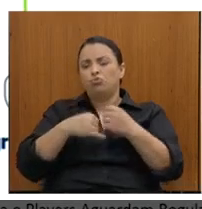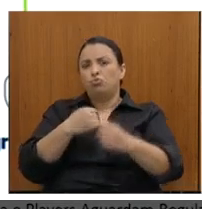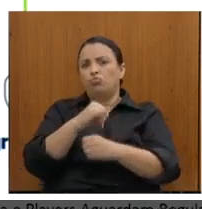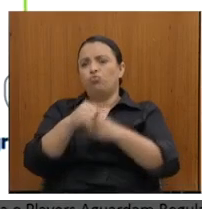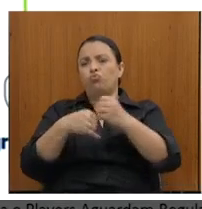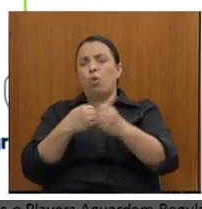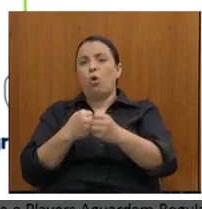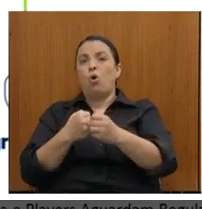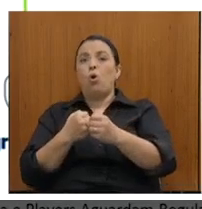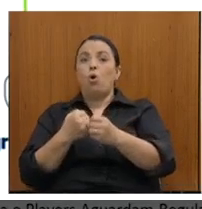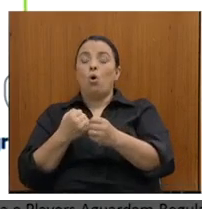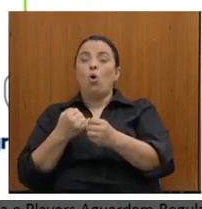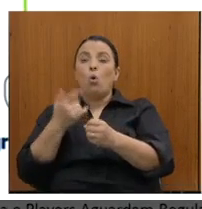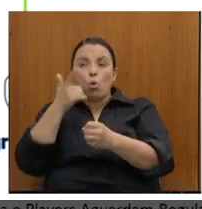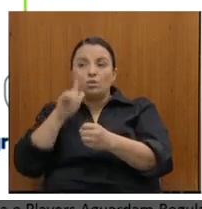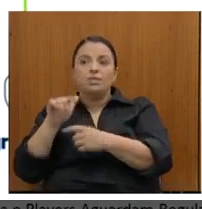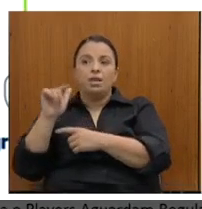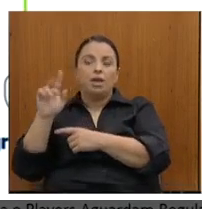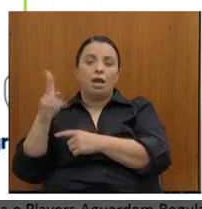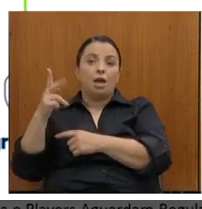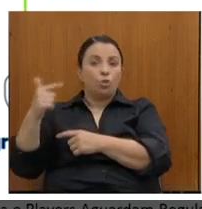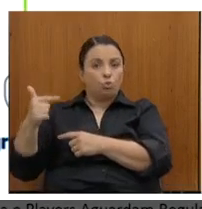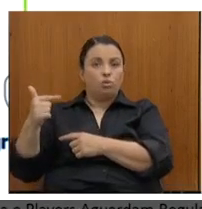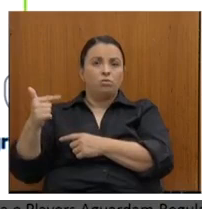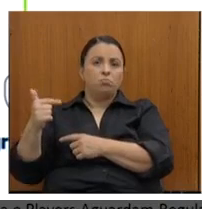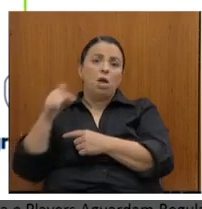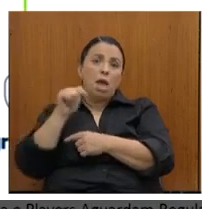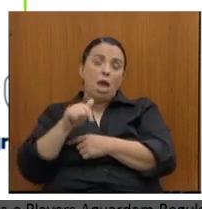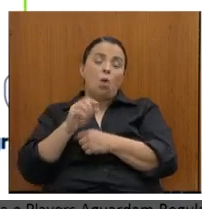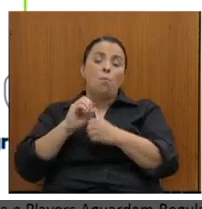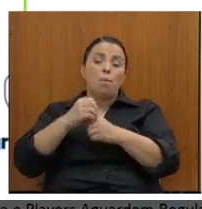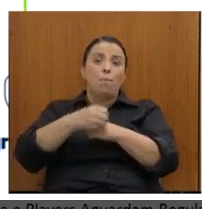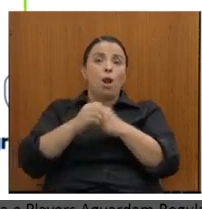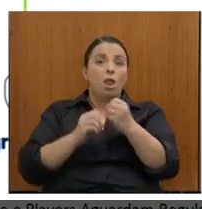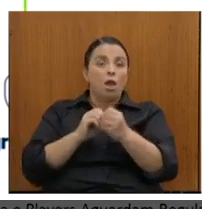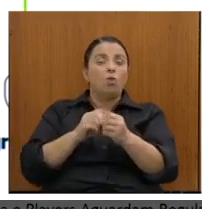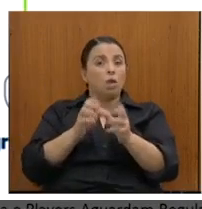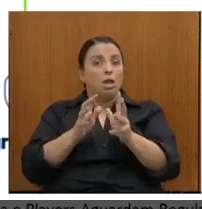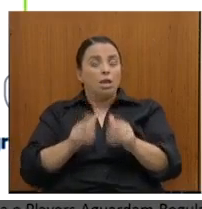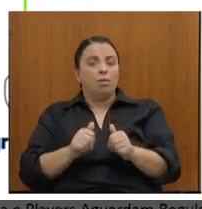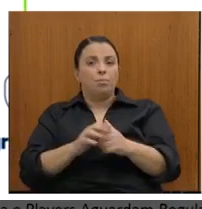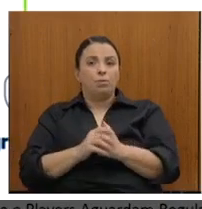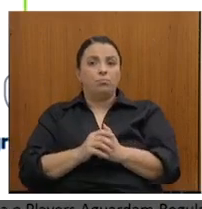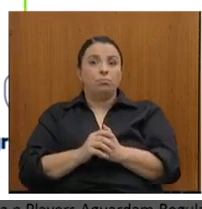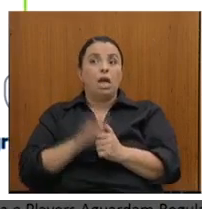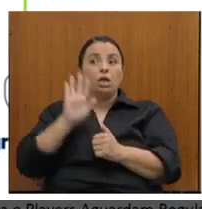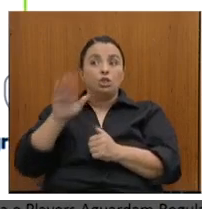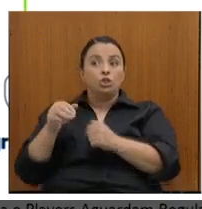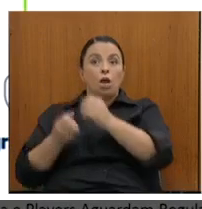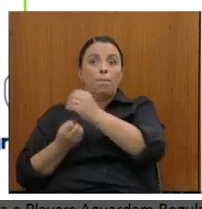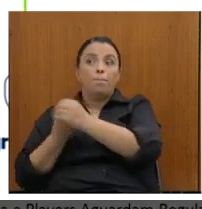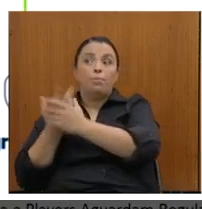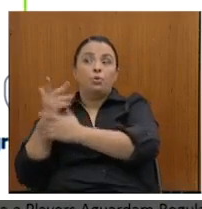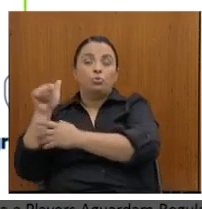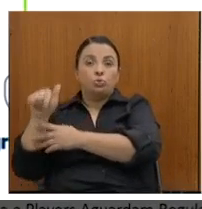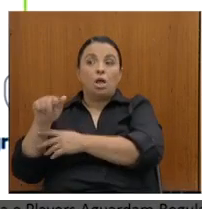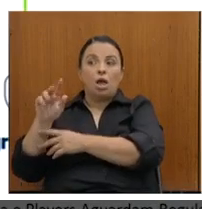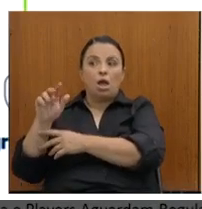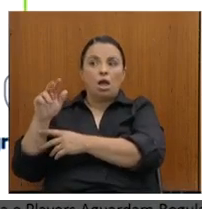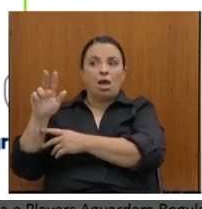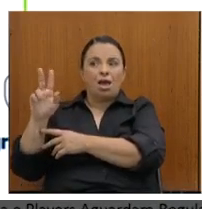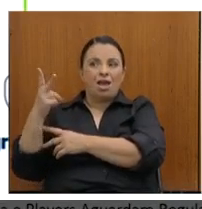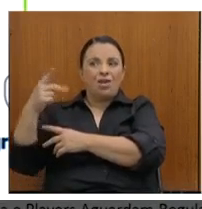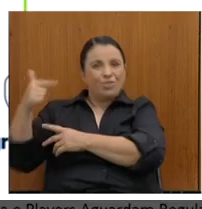outra molécula limpa eu tenho do hidrogénio verde eu volto para alimentar minhas